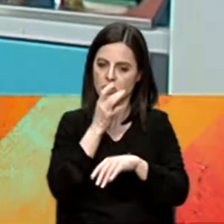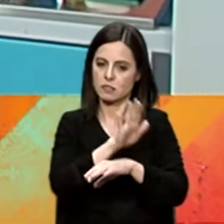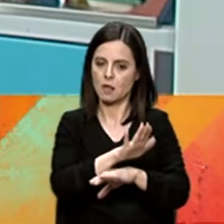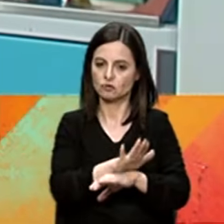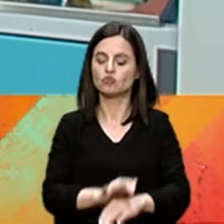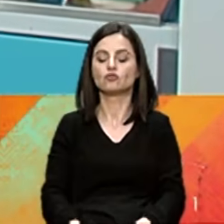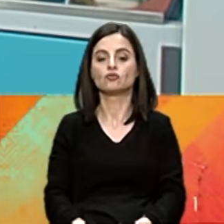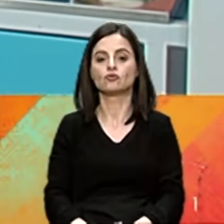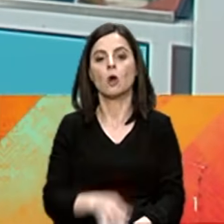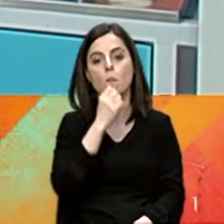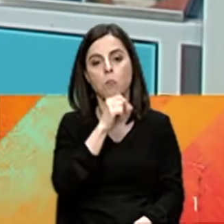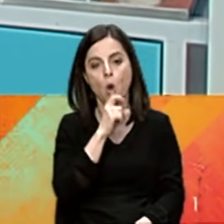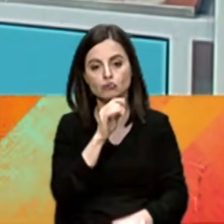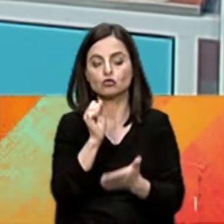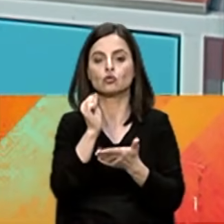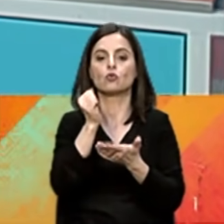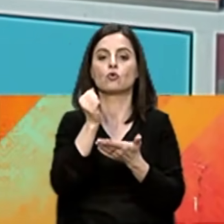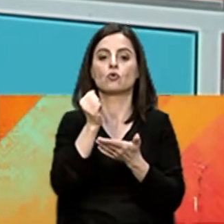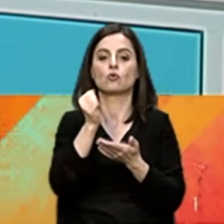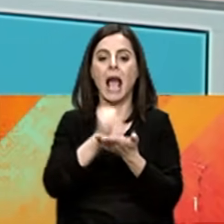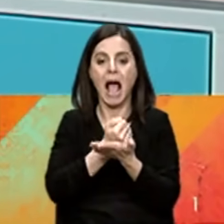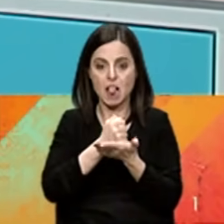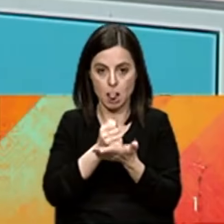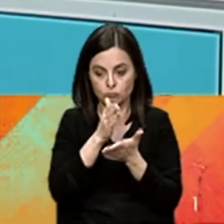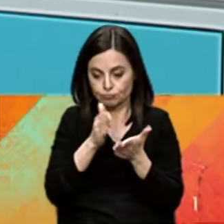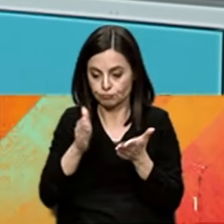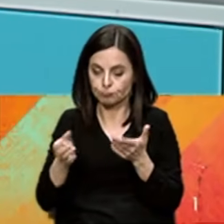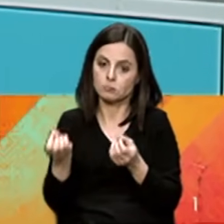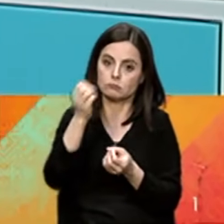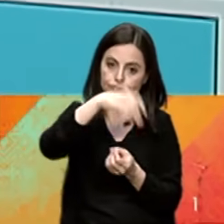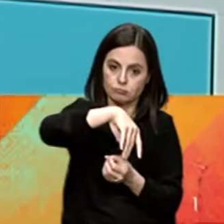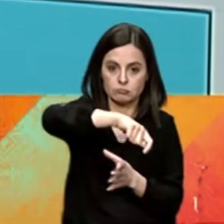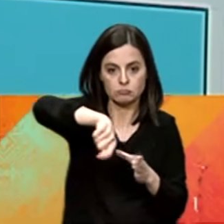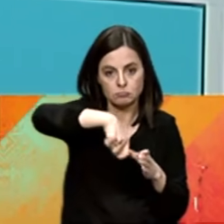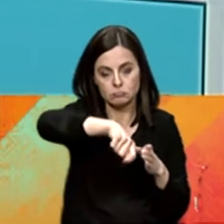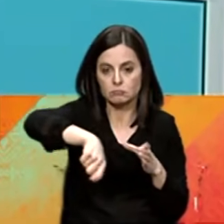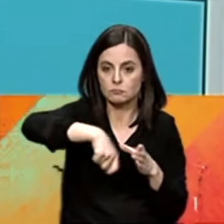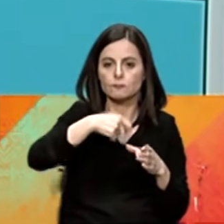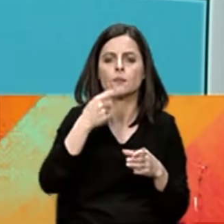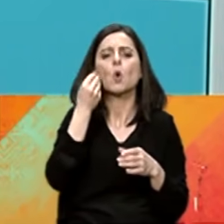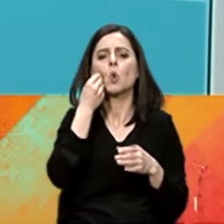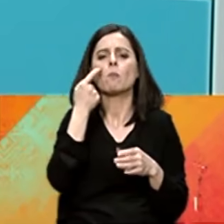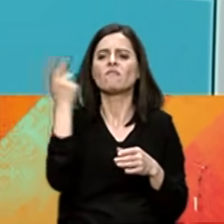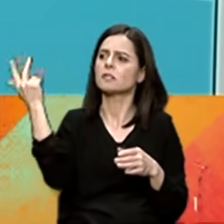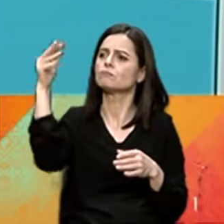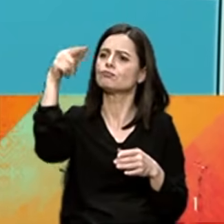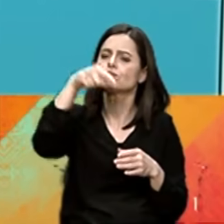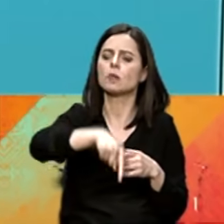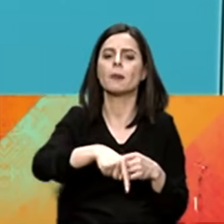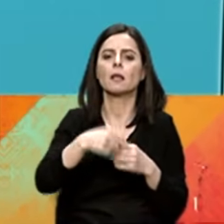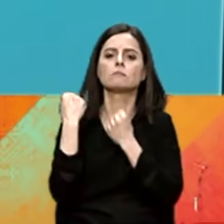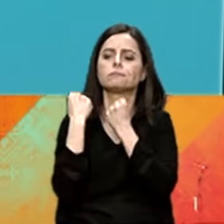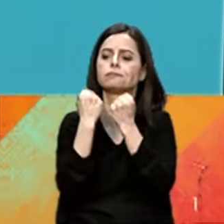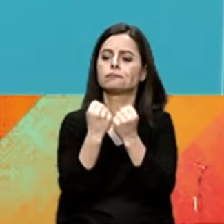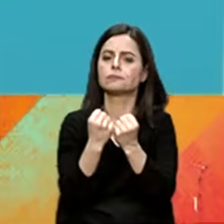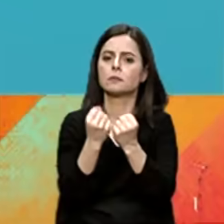posso ir juntando o alho, que também vou picar. Sónia, vou picar a cebola. E a viagem para cá, foi tranquila? Olha, Sónia, é sempre tranquila,